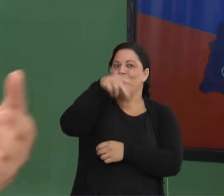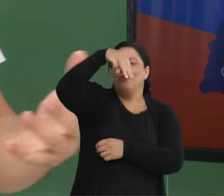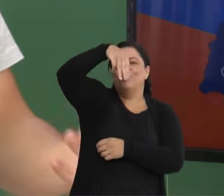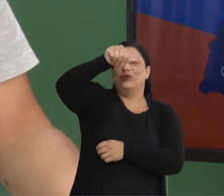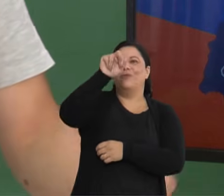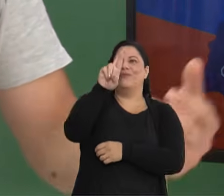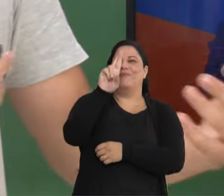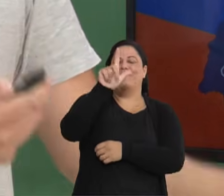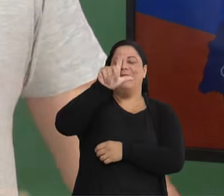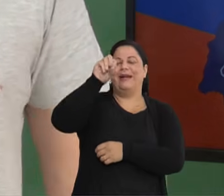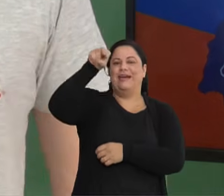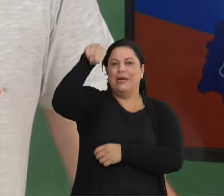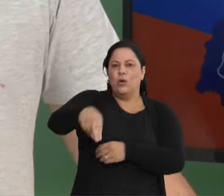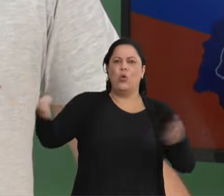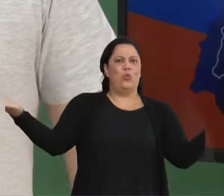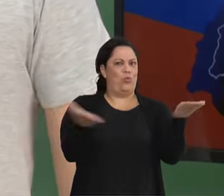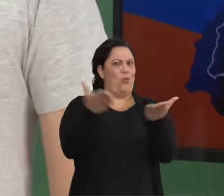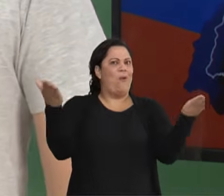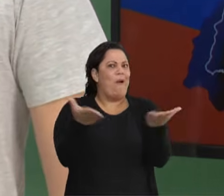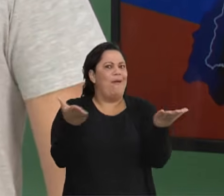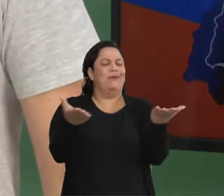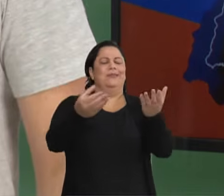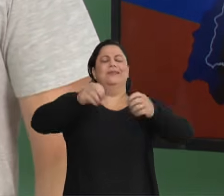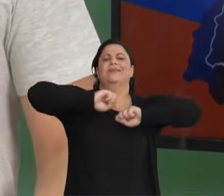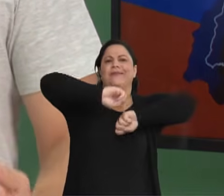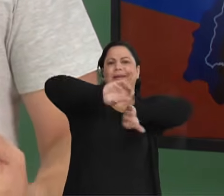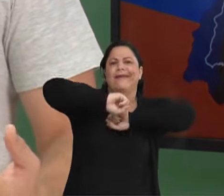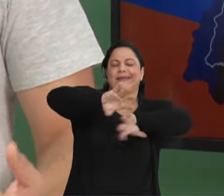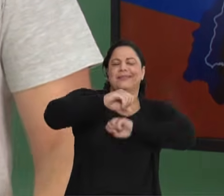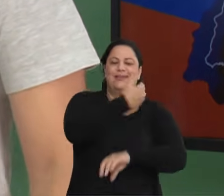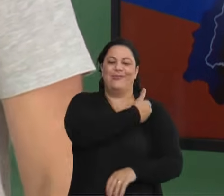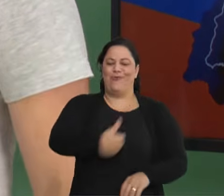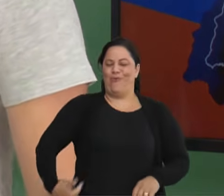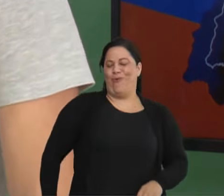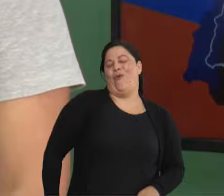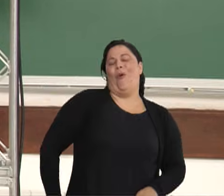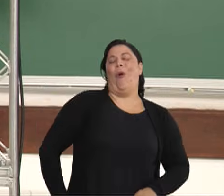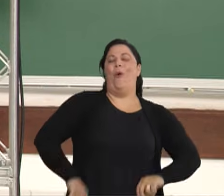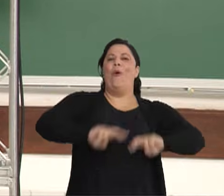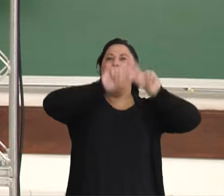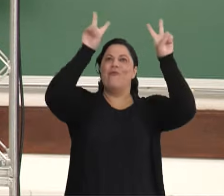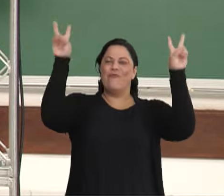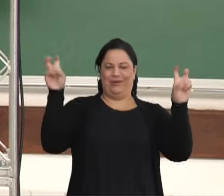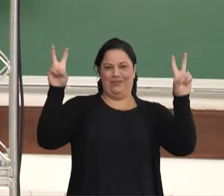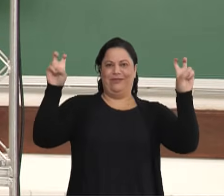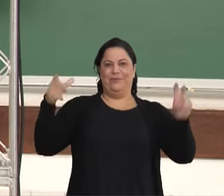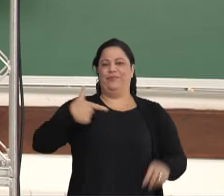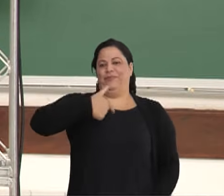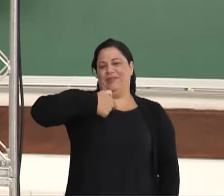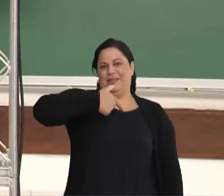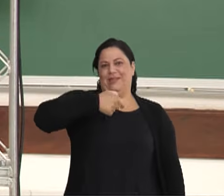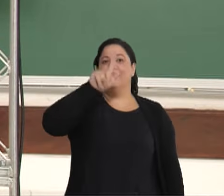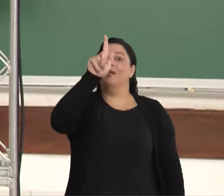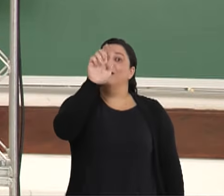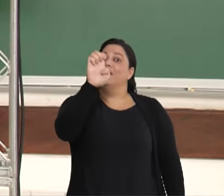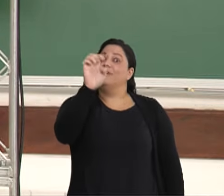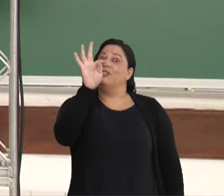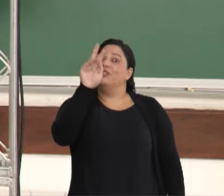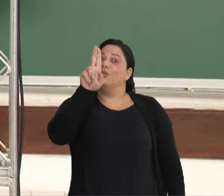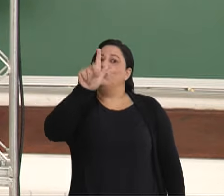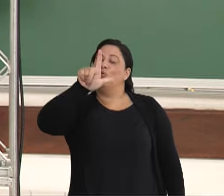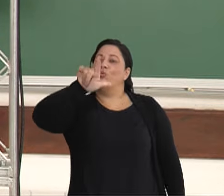governo Getúlio Vargas. Isso, sobre esse período desse presidente que governou o Brasil por tanto